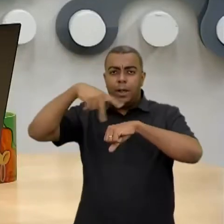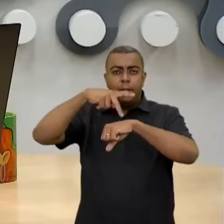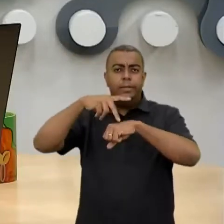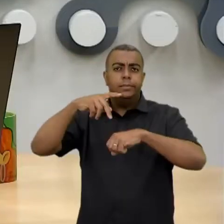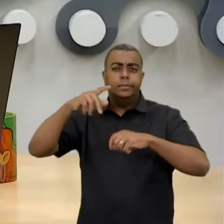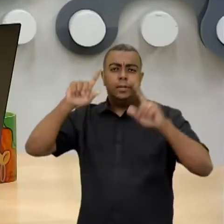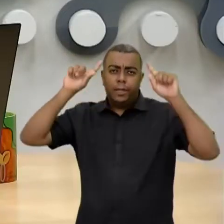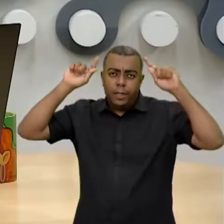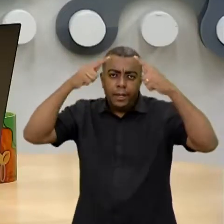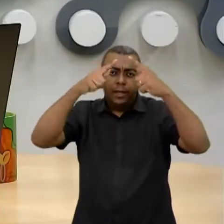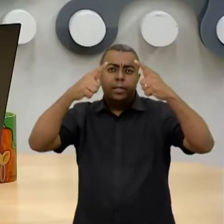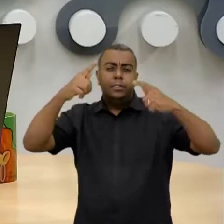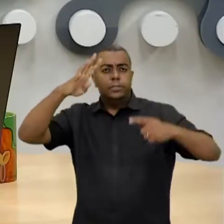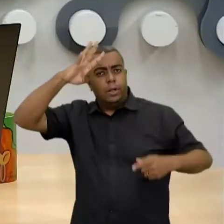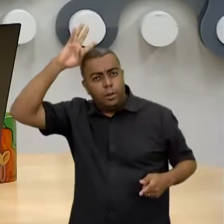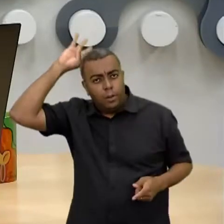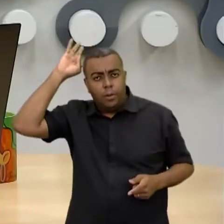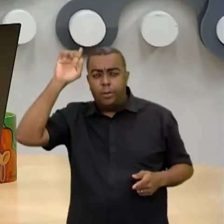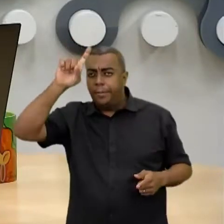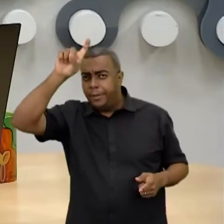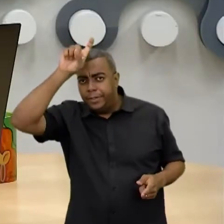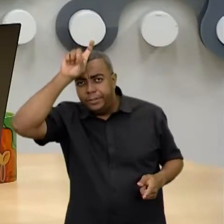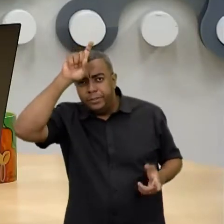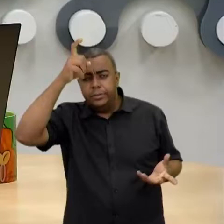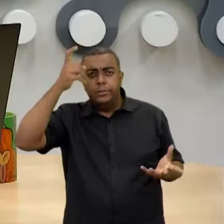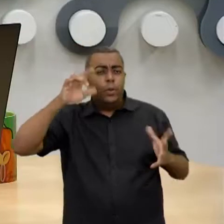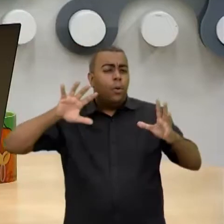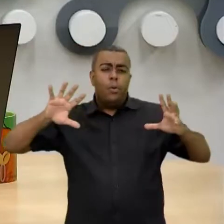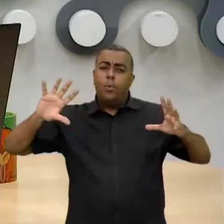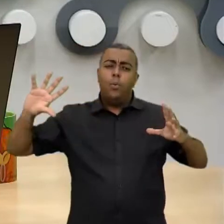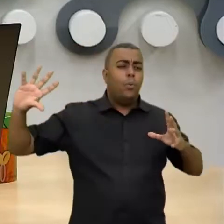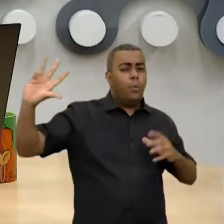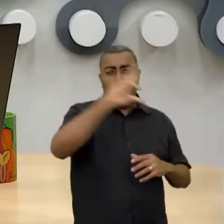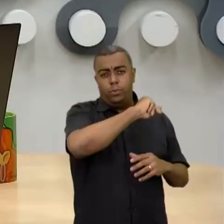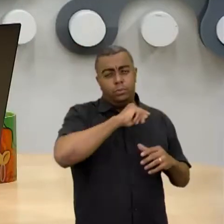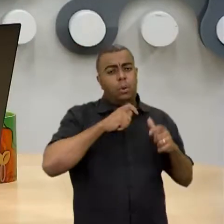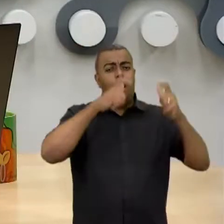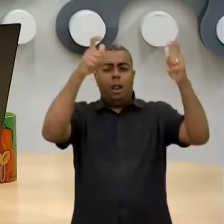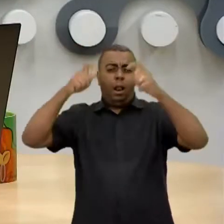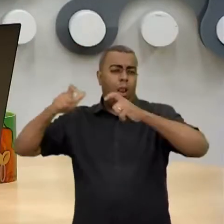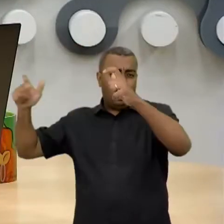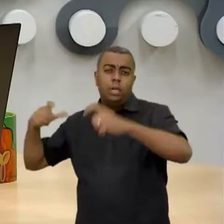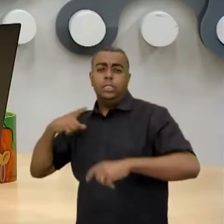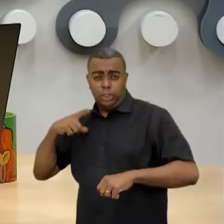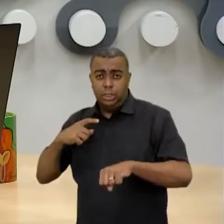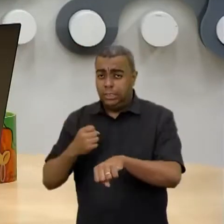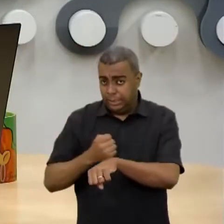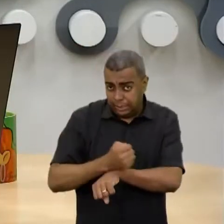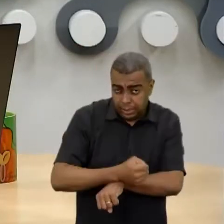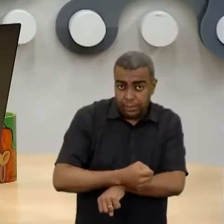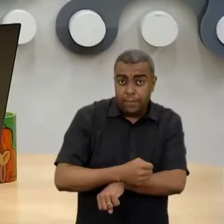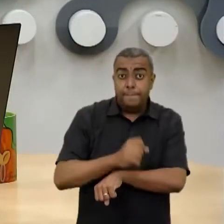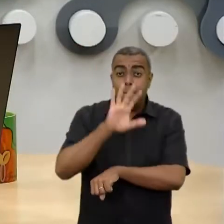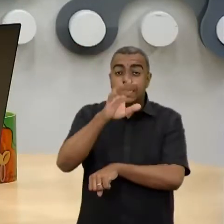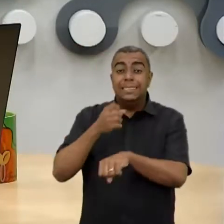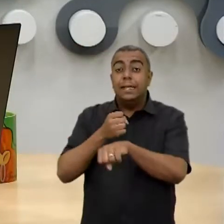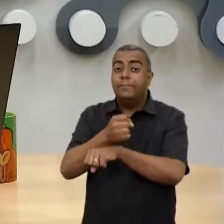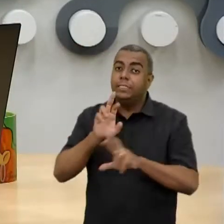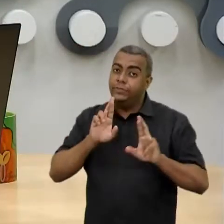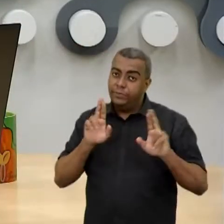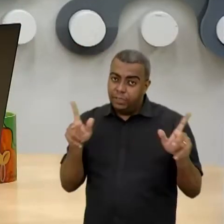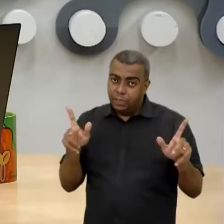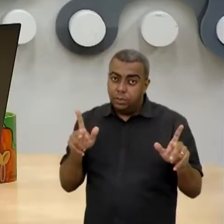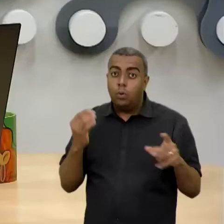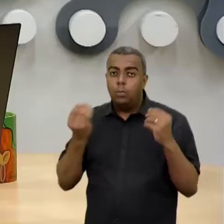Grécia, Roma, Egito, povos em geral praticavam a escravidão. Só que geralmente era espólio de guerra, né?